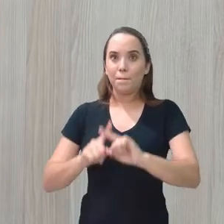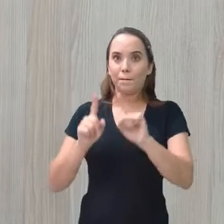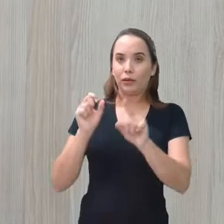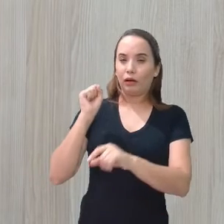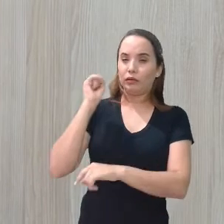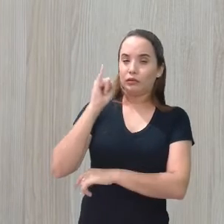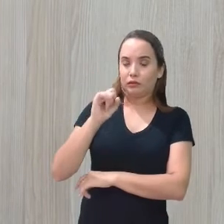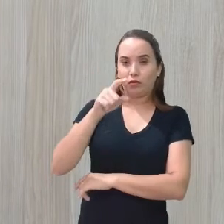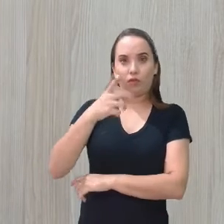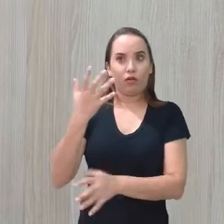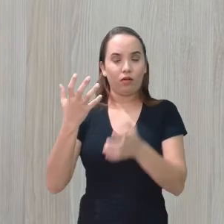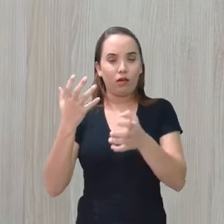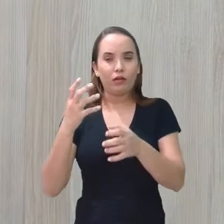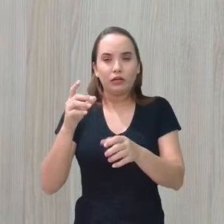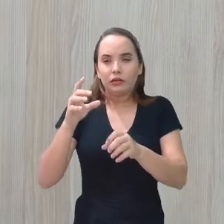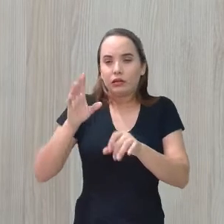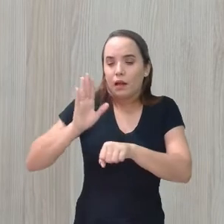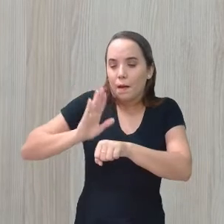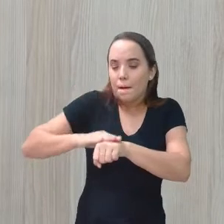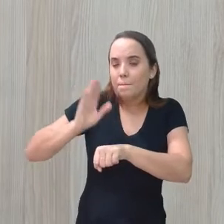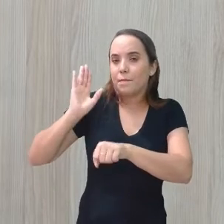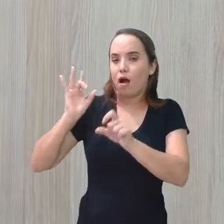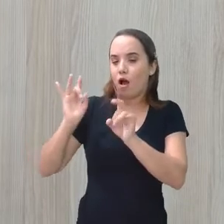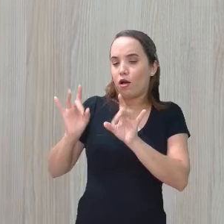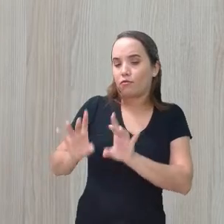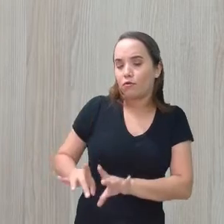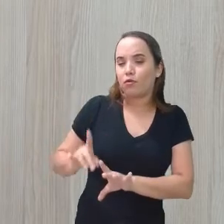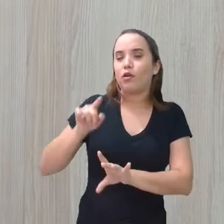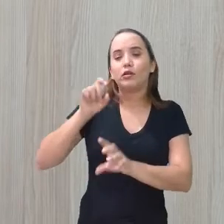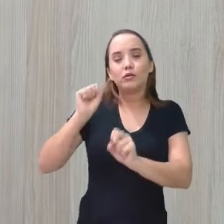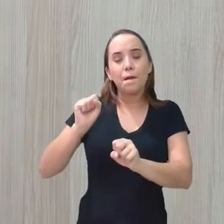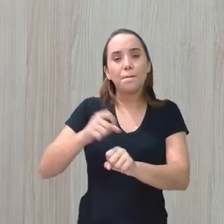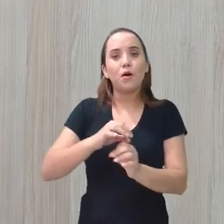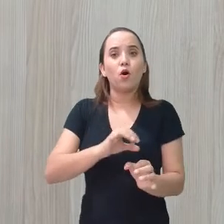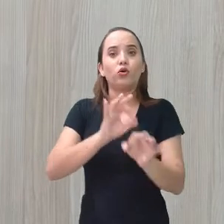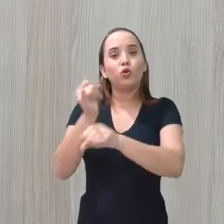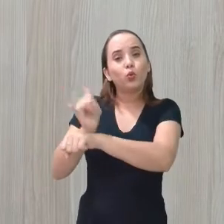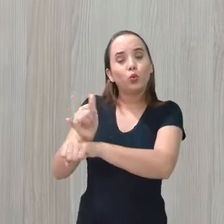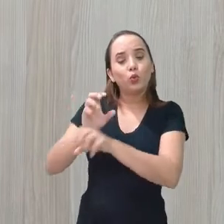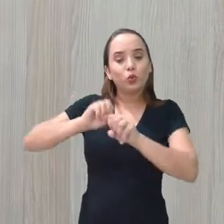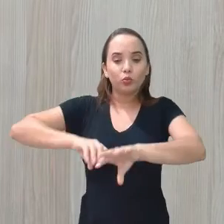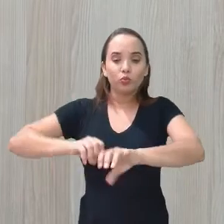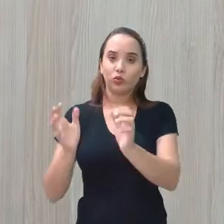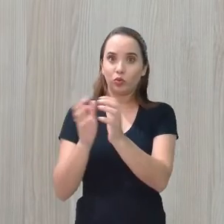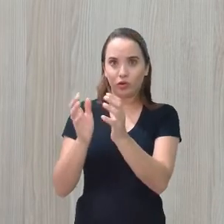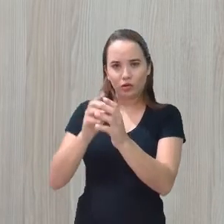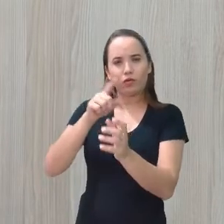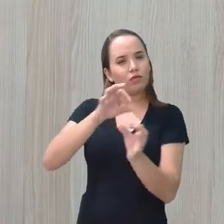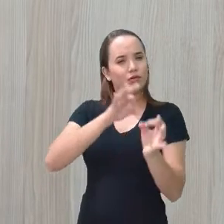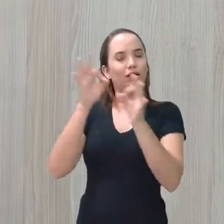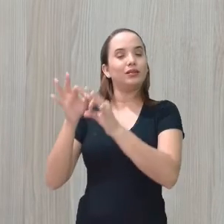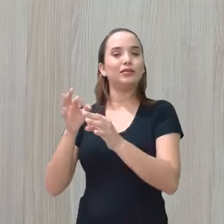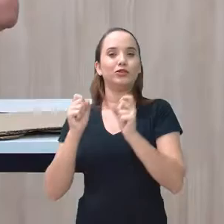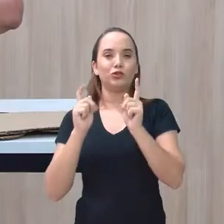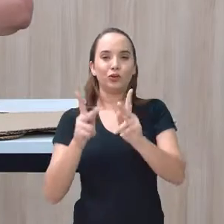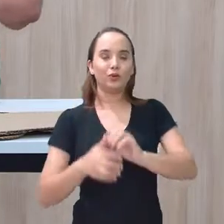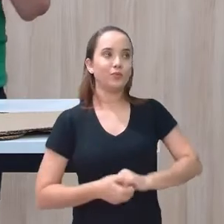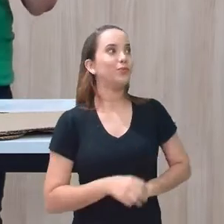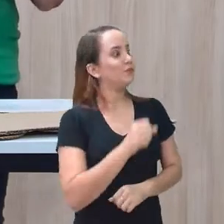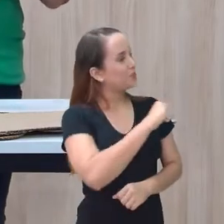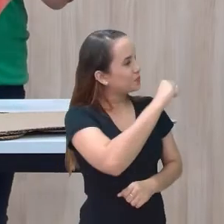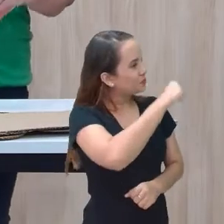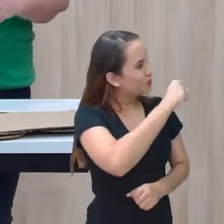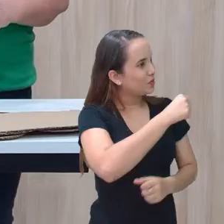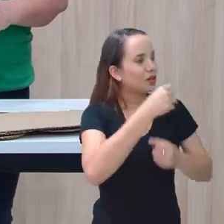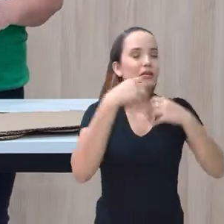detalhado, um tempinho que você tiver, acessa aí o YouTube no portal Educa Recife, que você vai ver as nossas aulas, tá certo? Pois é, professora Cláudia.